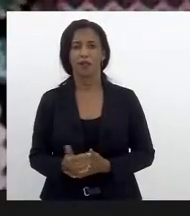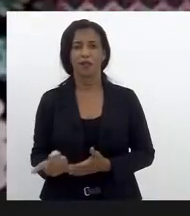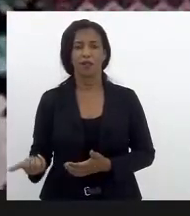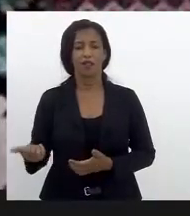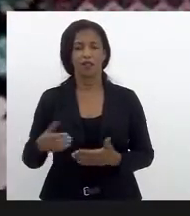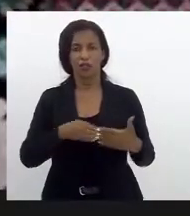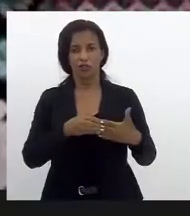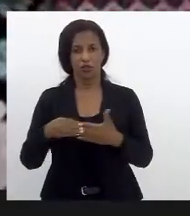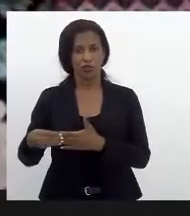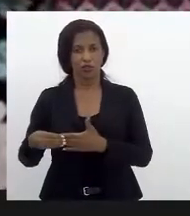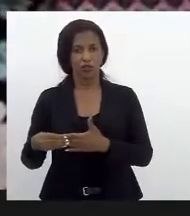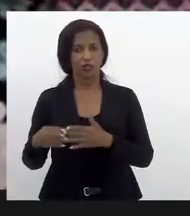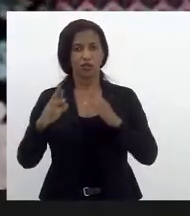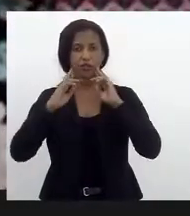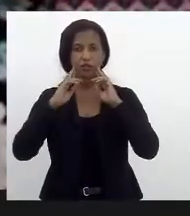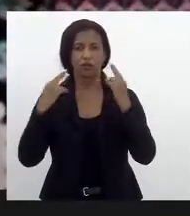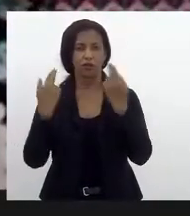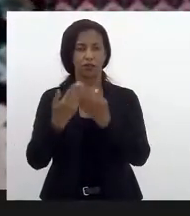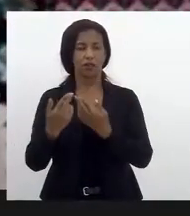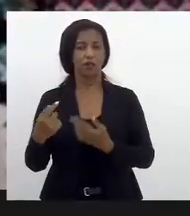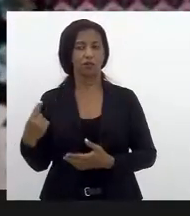sessão,